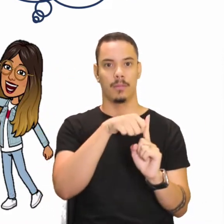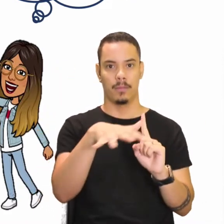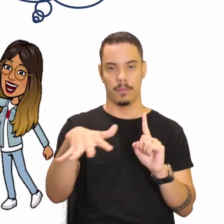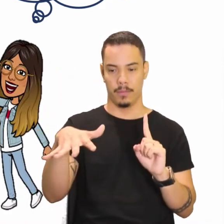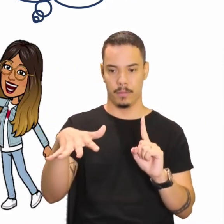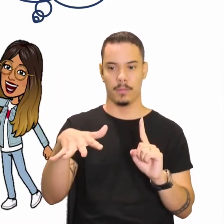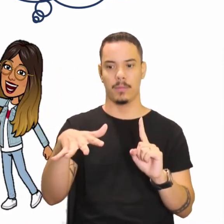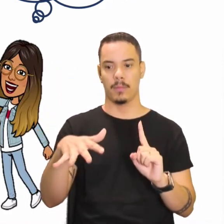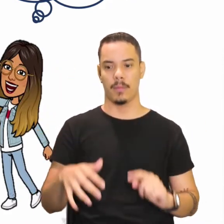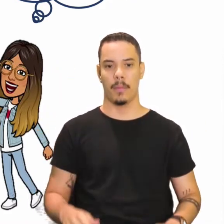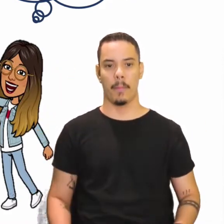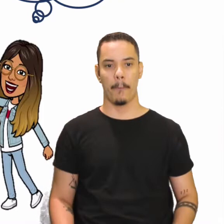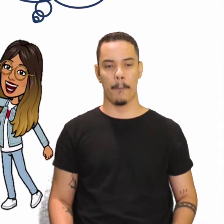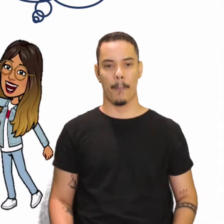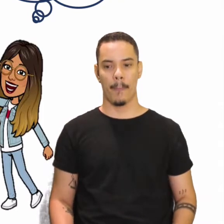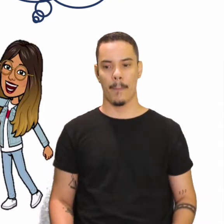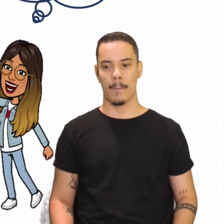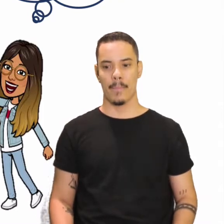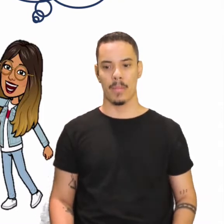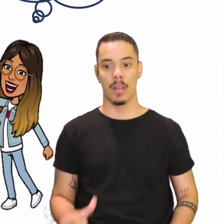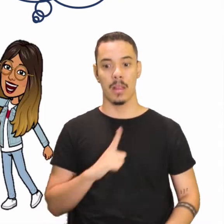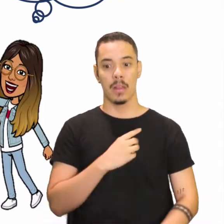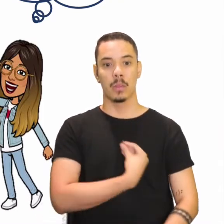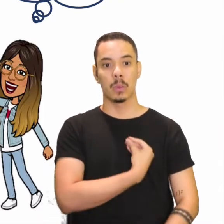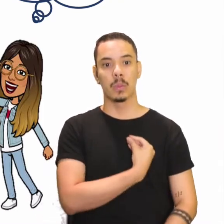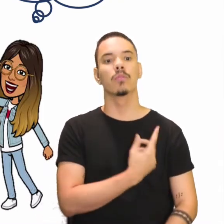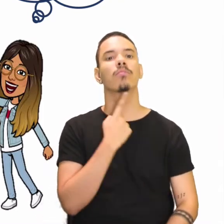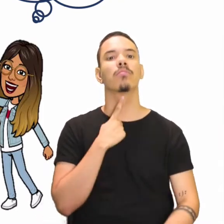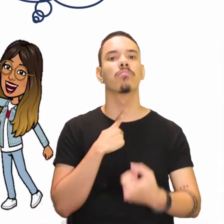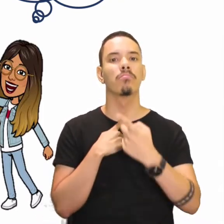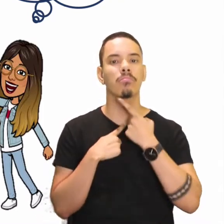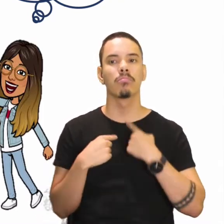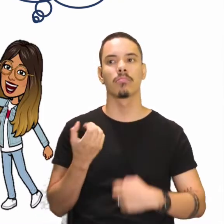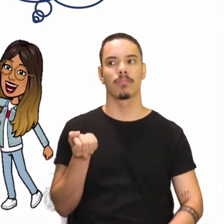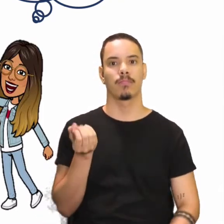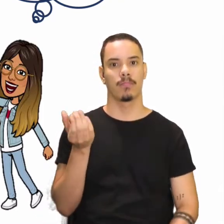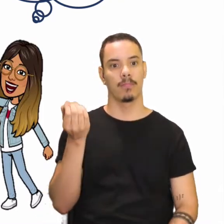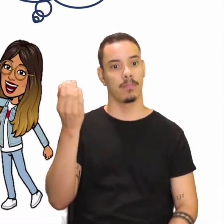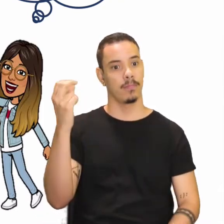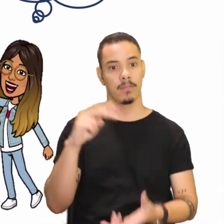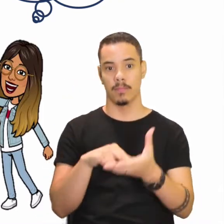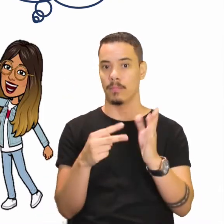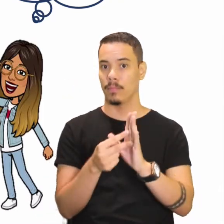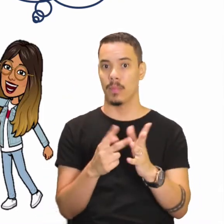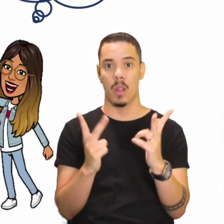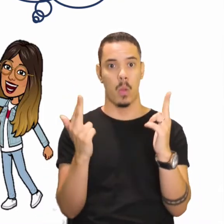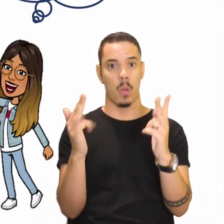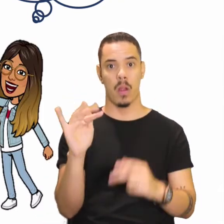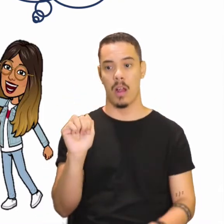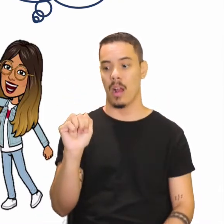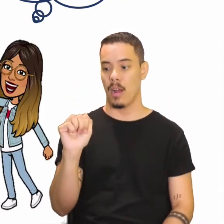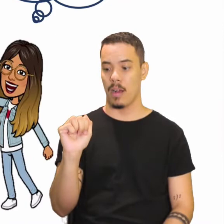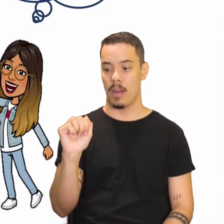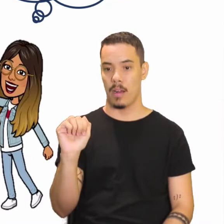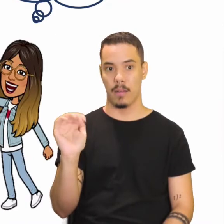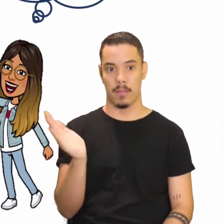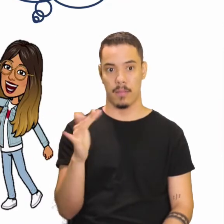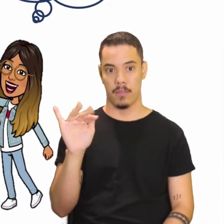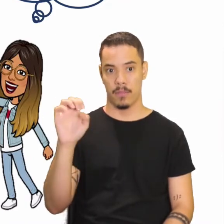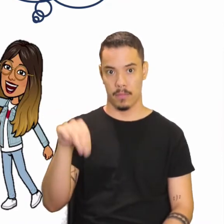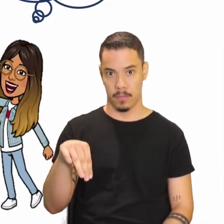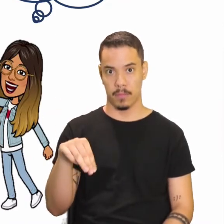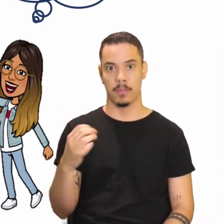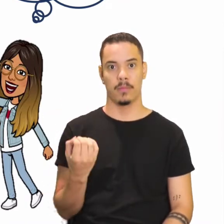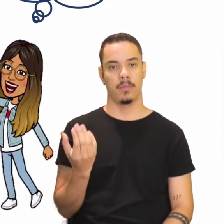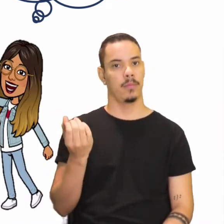né? Aqui, eu estou com vontade de viajar. É a mesma coisa que eu falo. Estou a fim